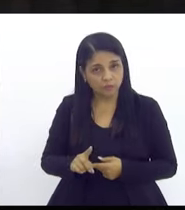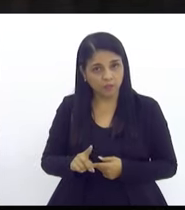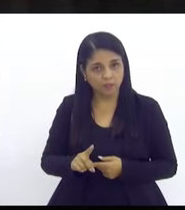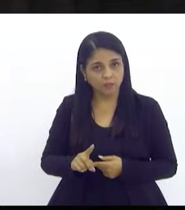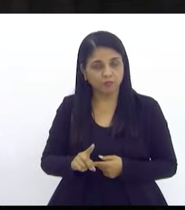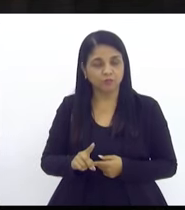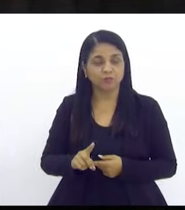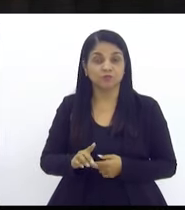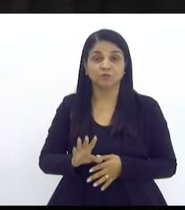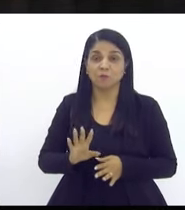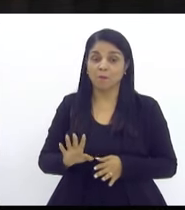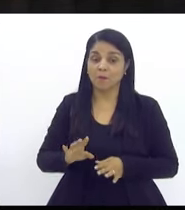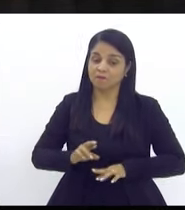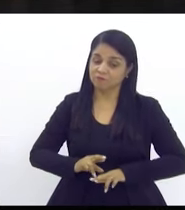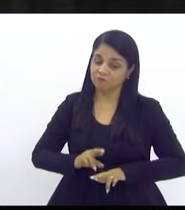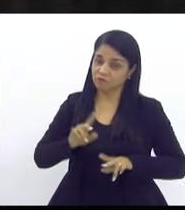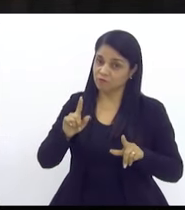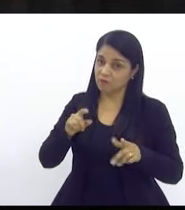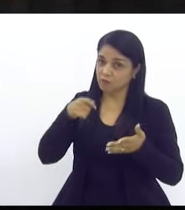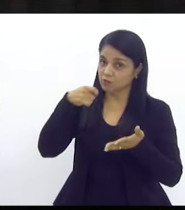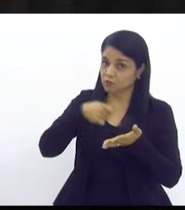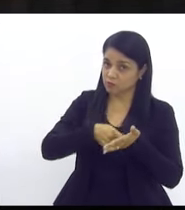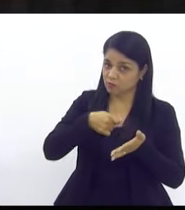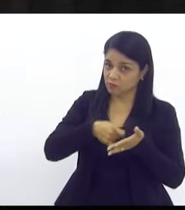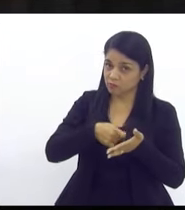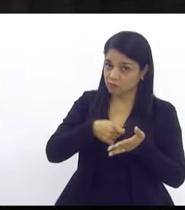os deveres das companhias